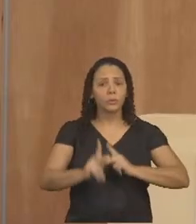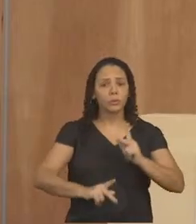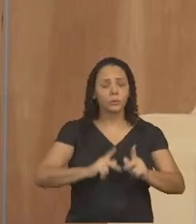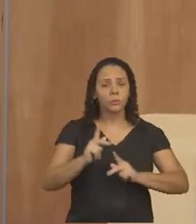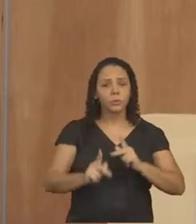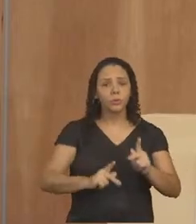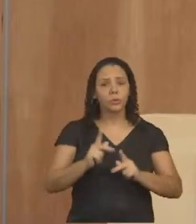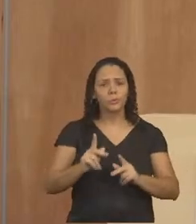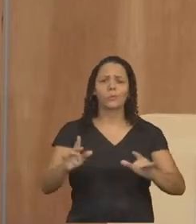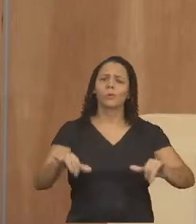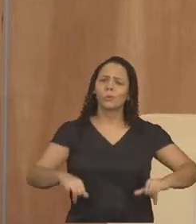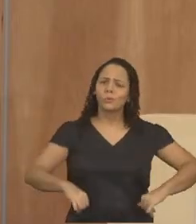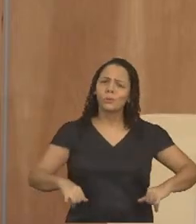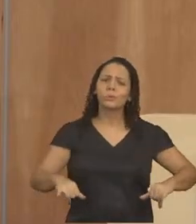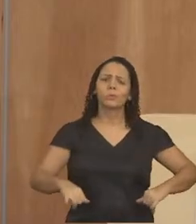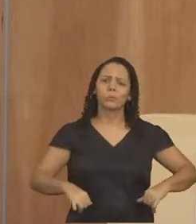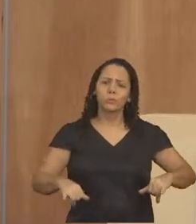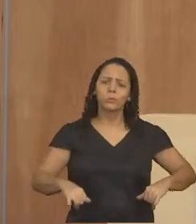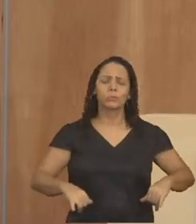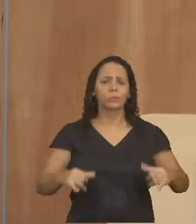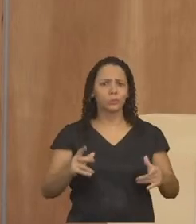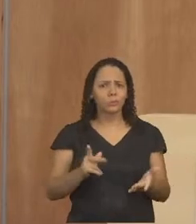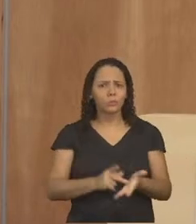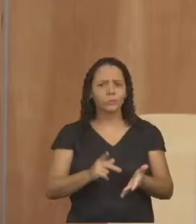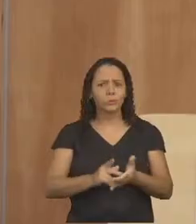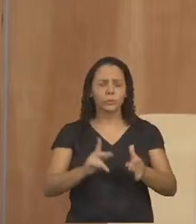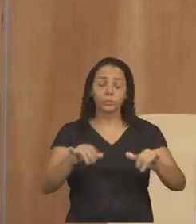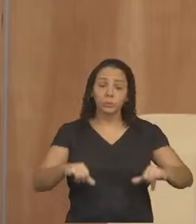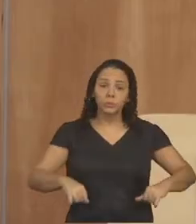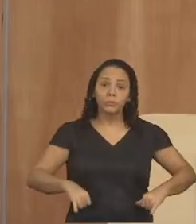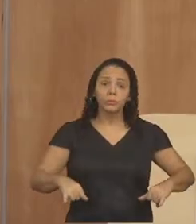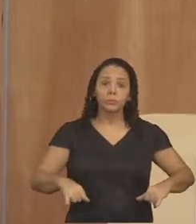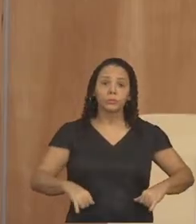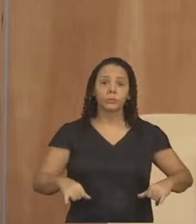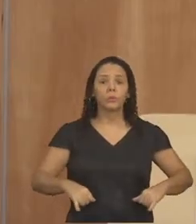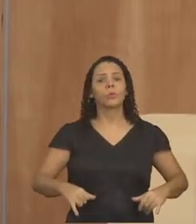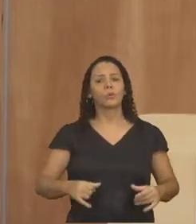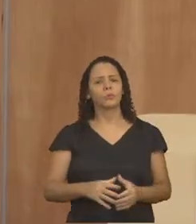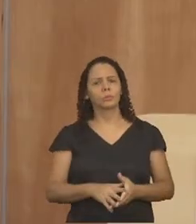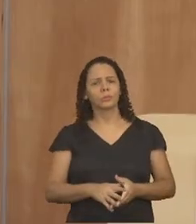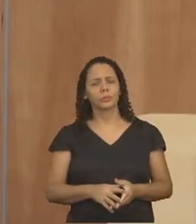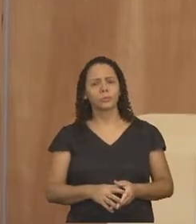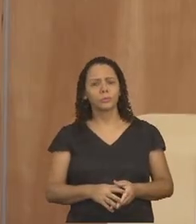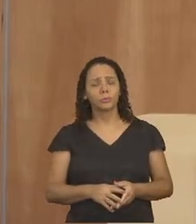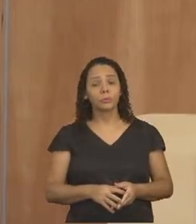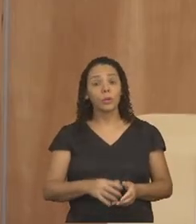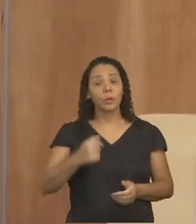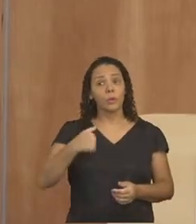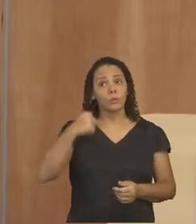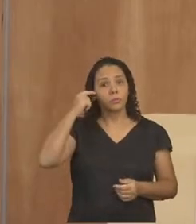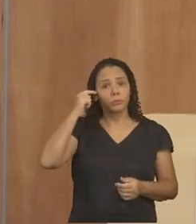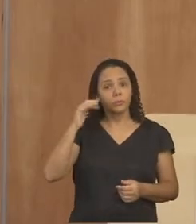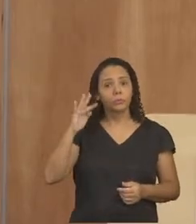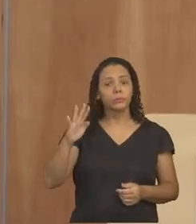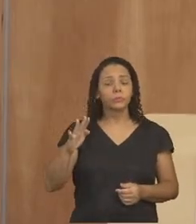população que sofre muito, não é? Que sofre muito maus tratos. Eu fico pensando